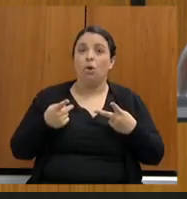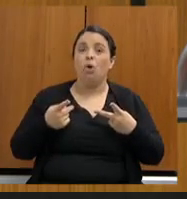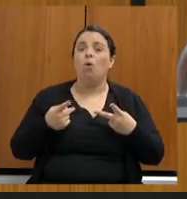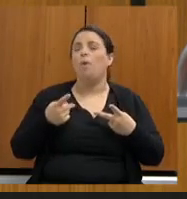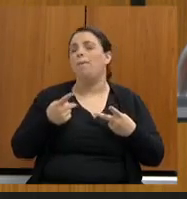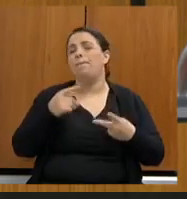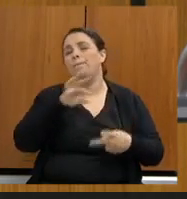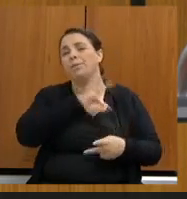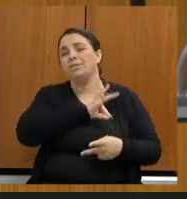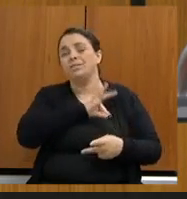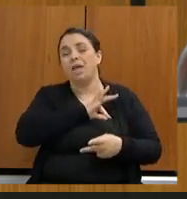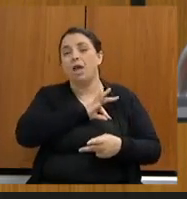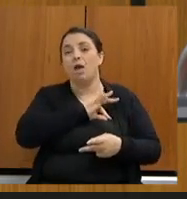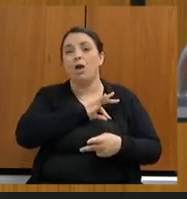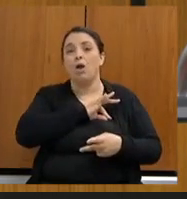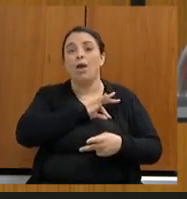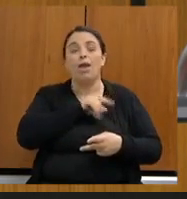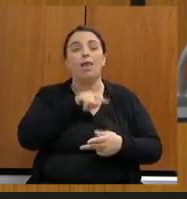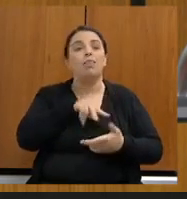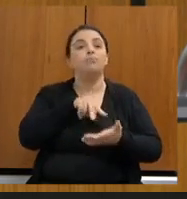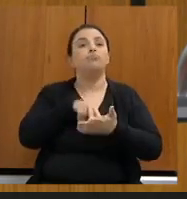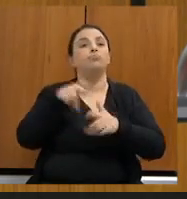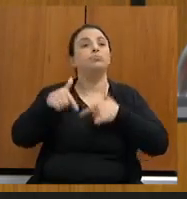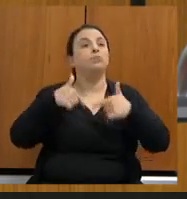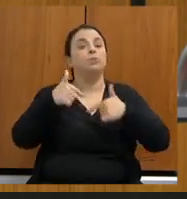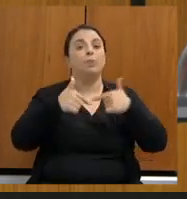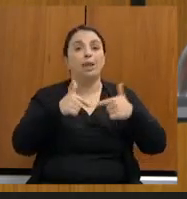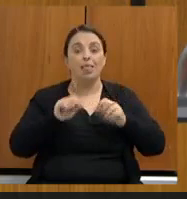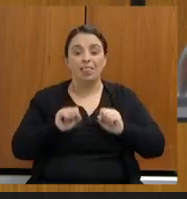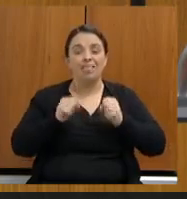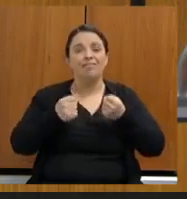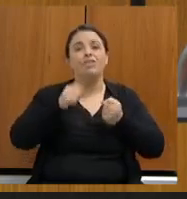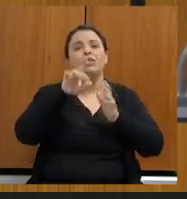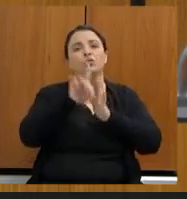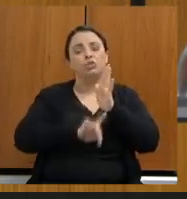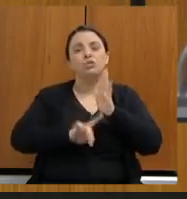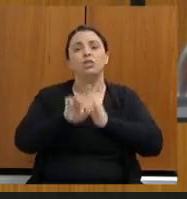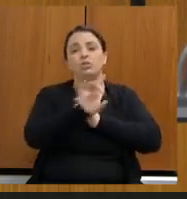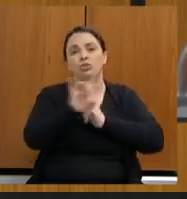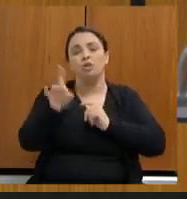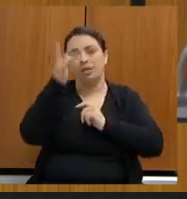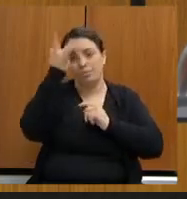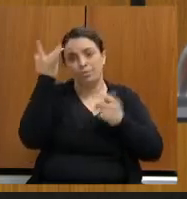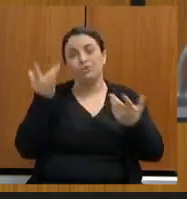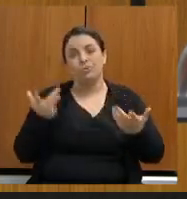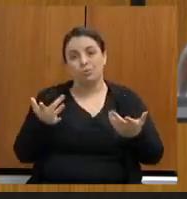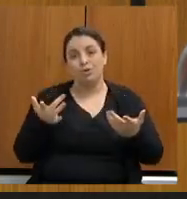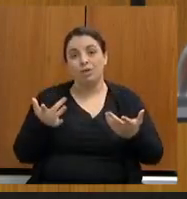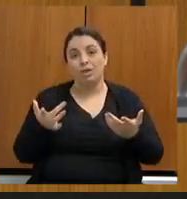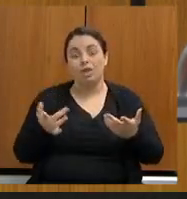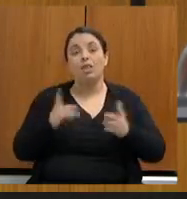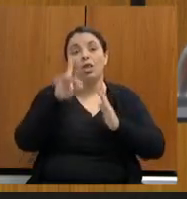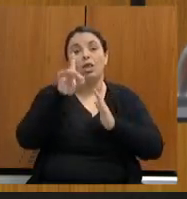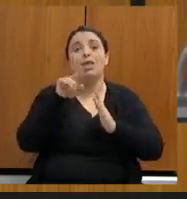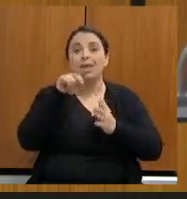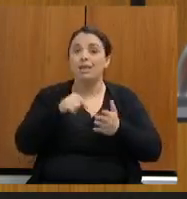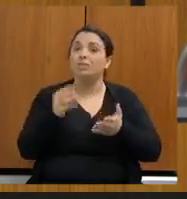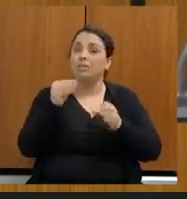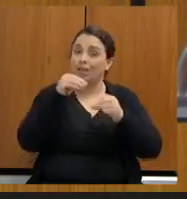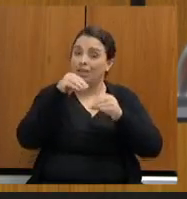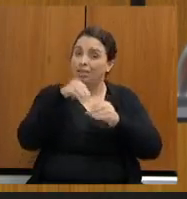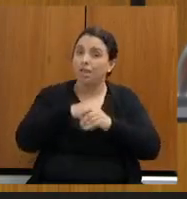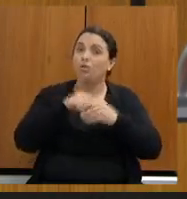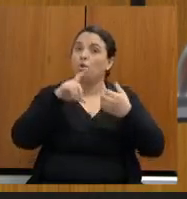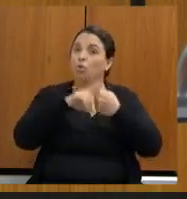defendendo ele tá no artigo 3º da declaração universal dos direitos humanos o direito à segurança e nessa uma causa